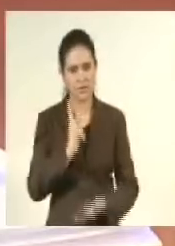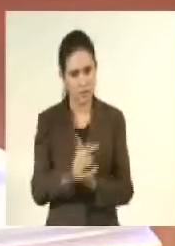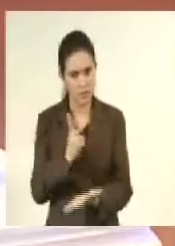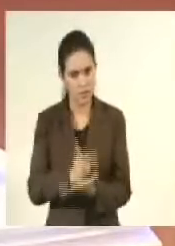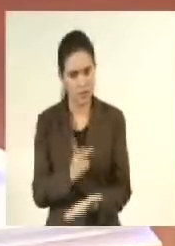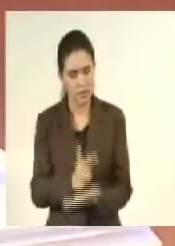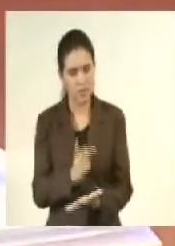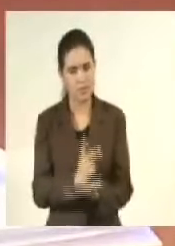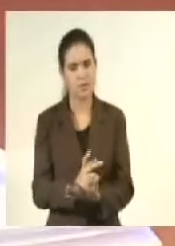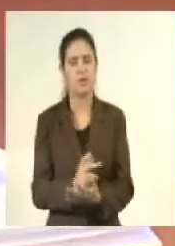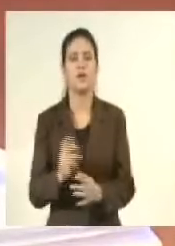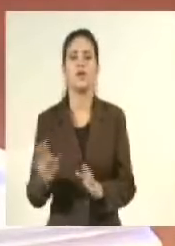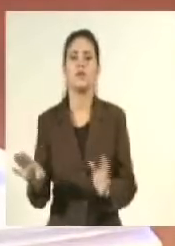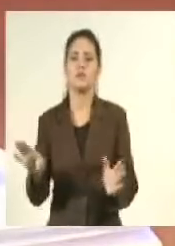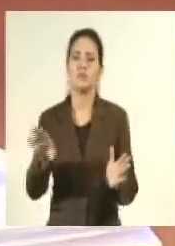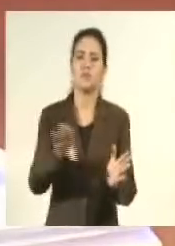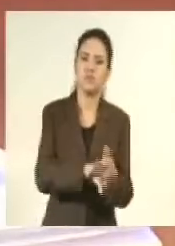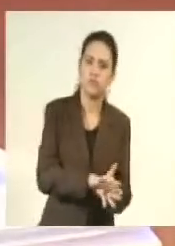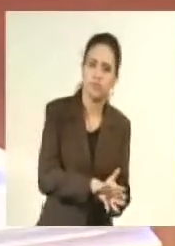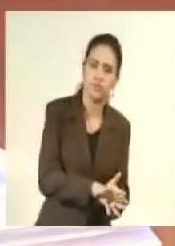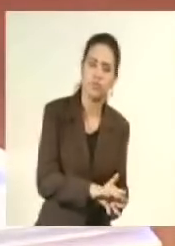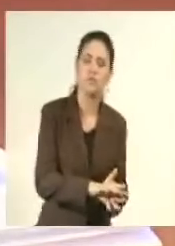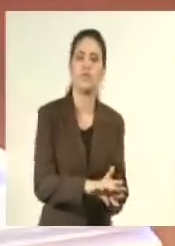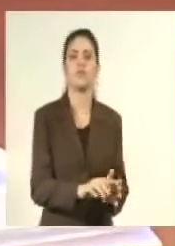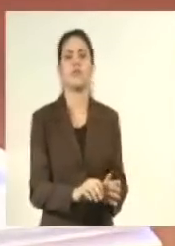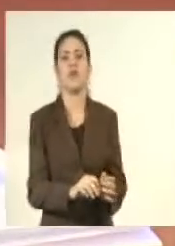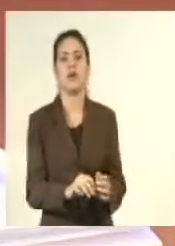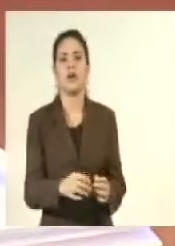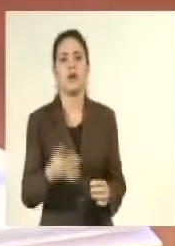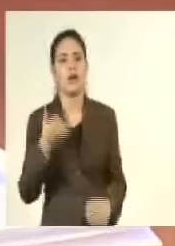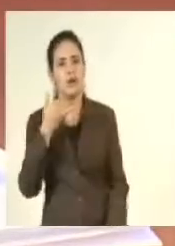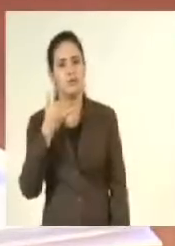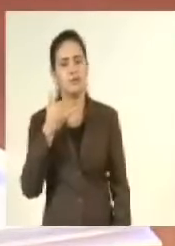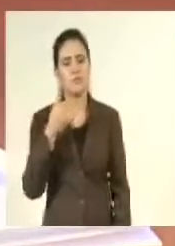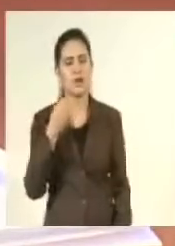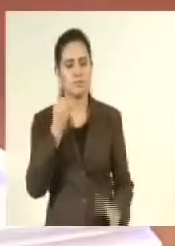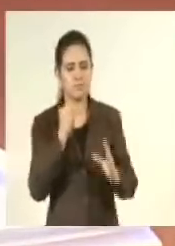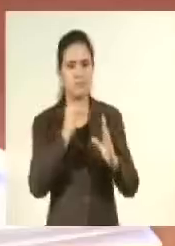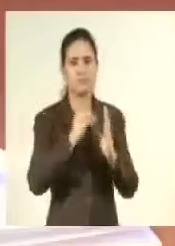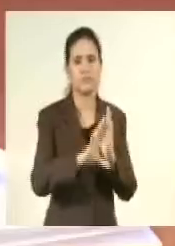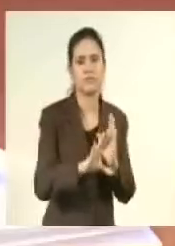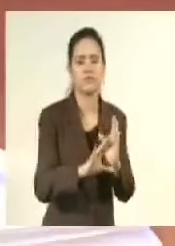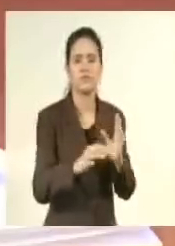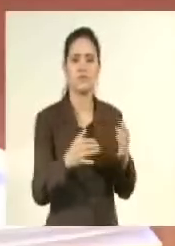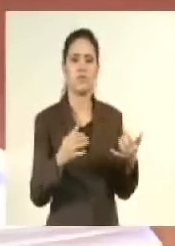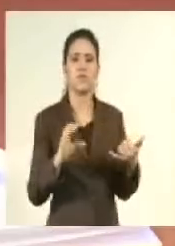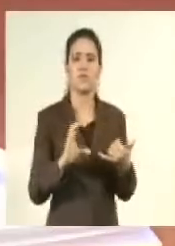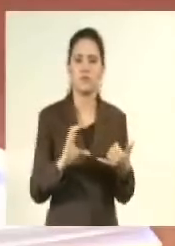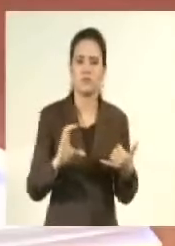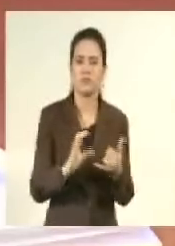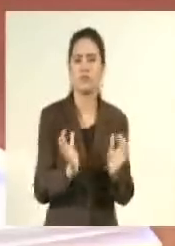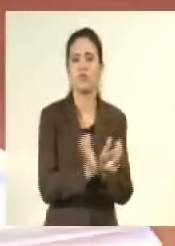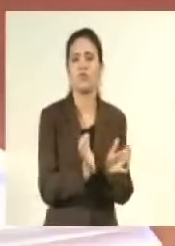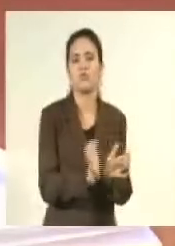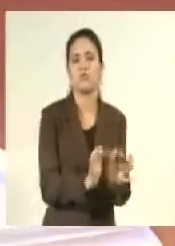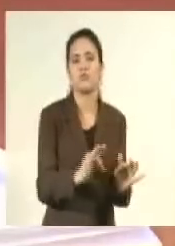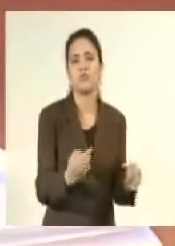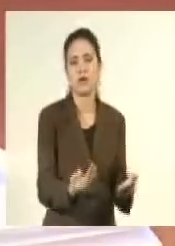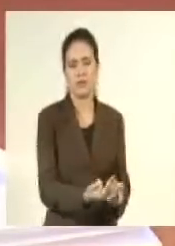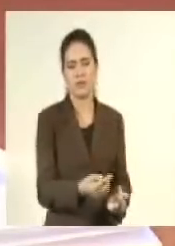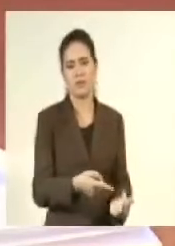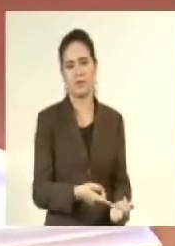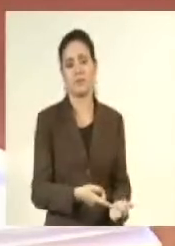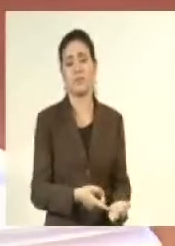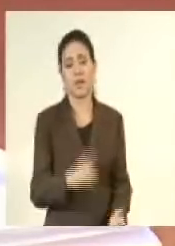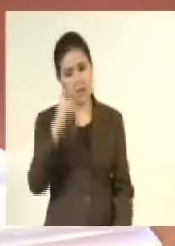vez que ele chegava, ele colocava no grupo da família. E nesse dia, as